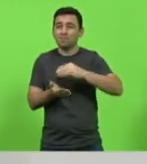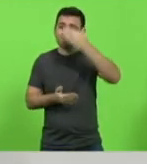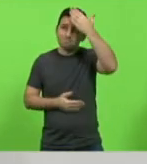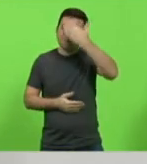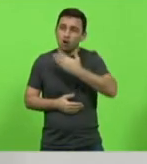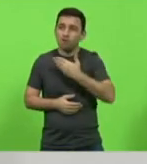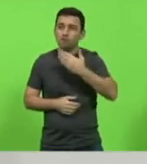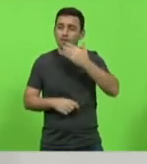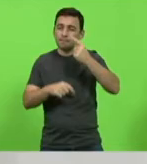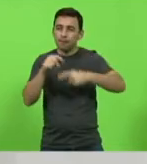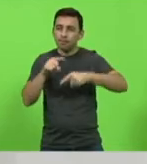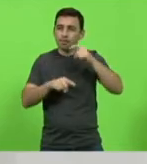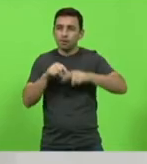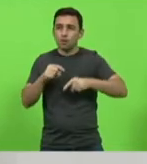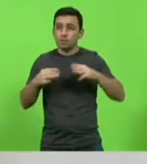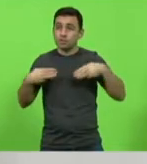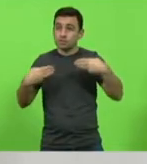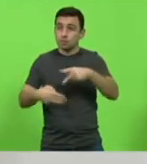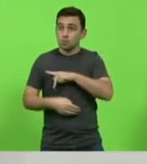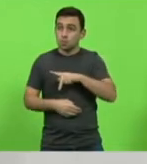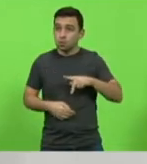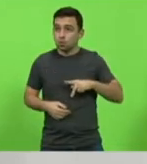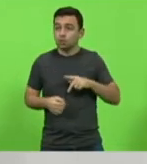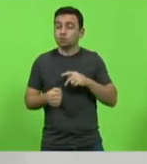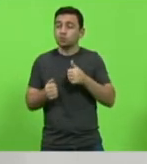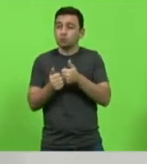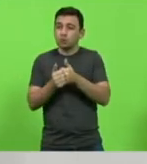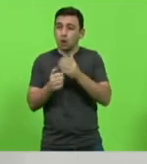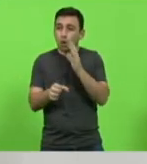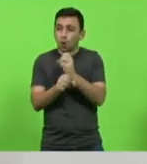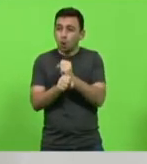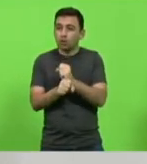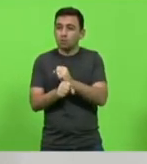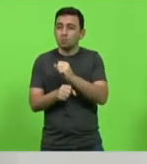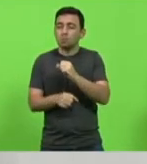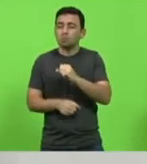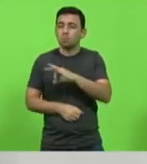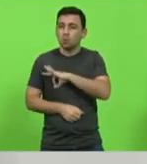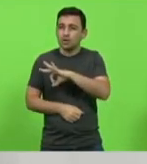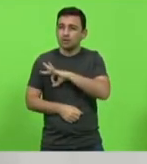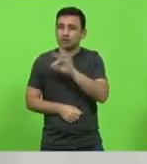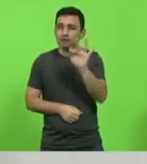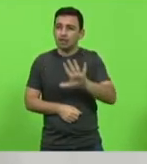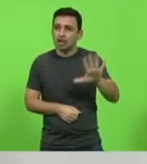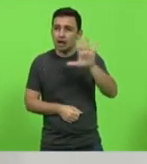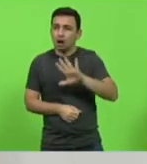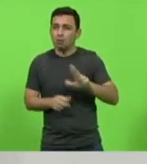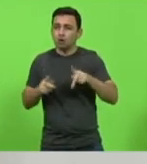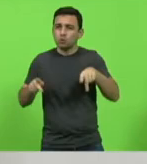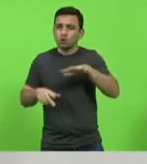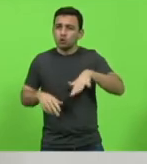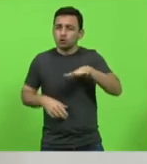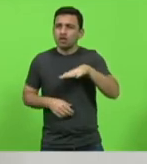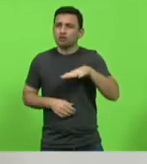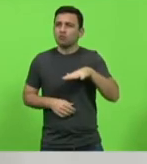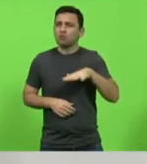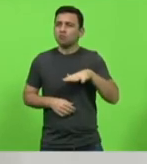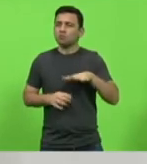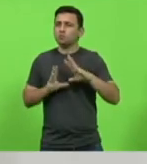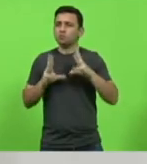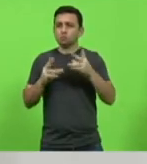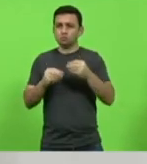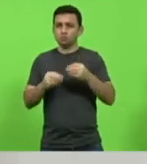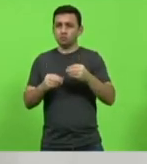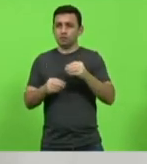que nem Ministério Público nem tribunal de contas nem Polícia Federal nem procuradoria geral e que